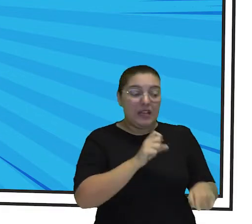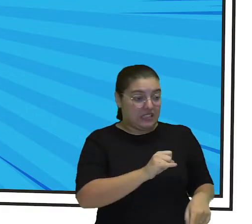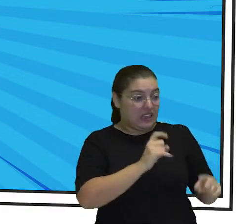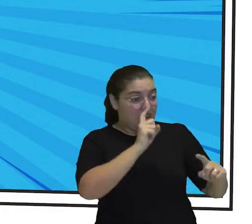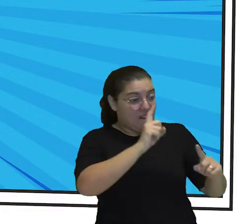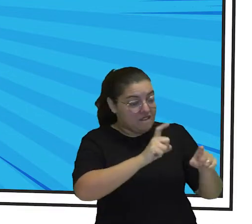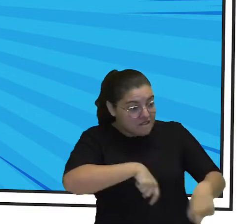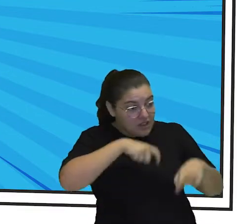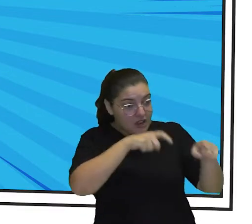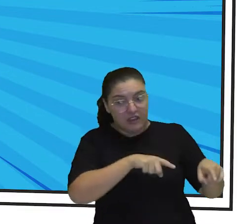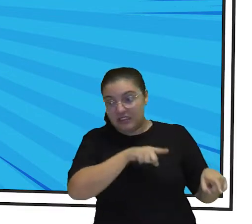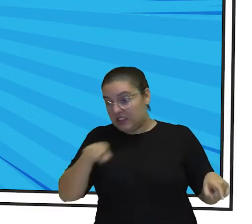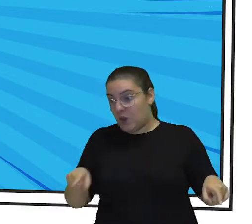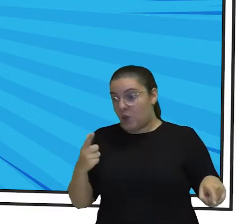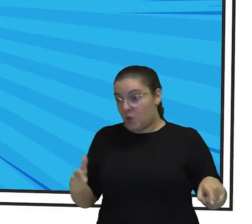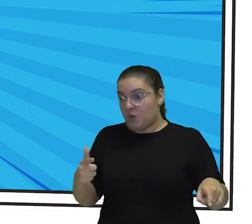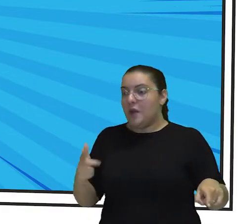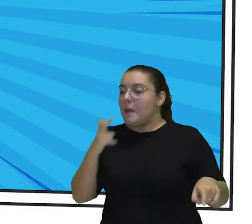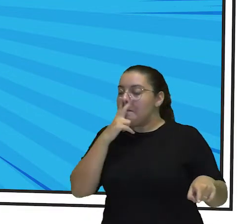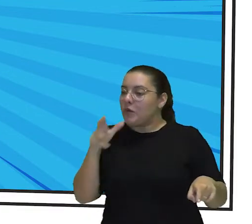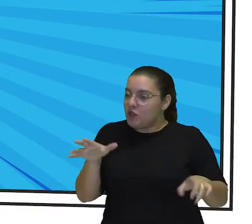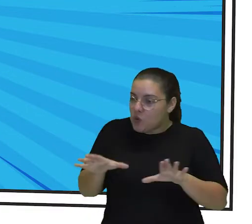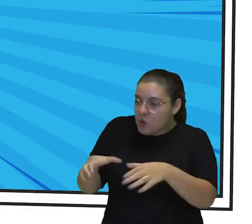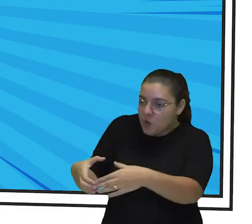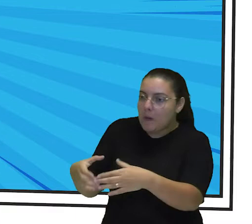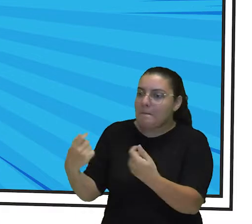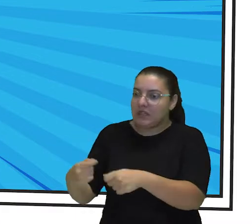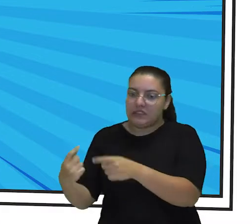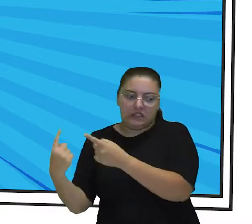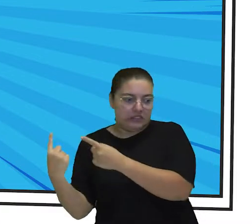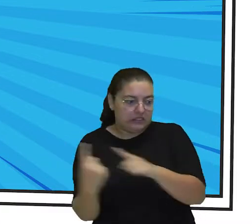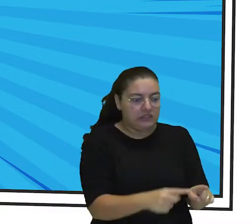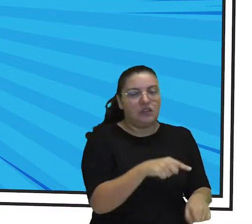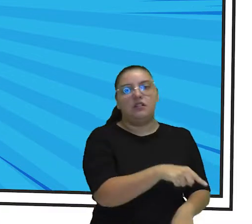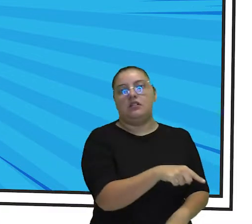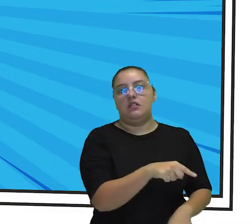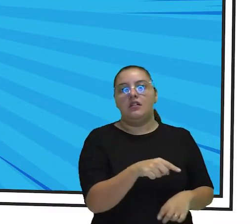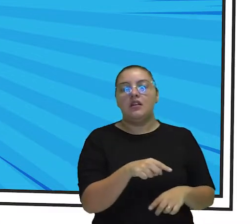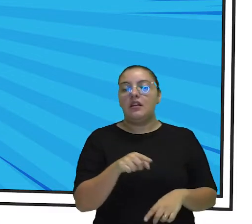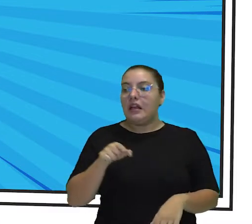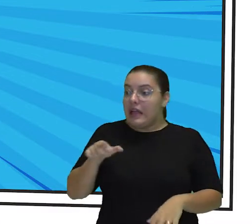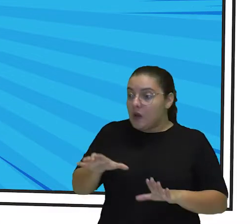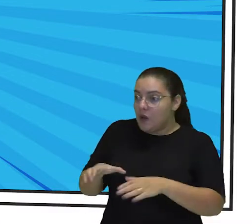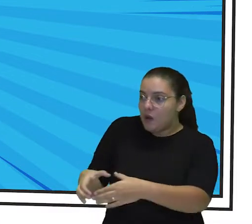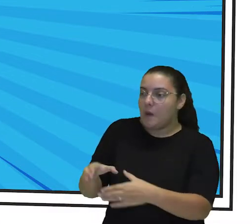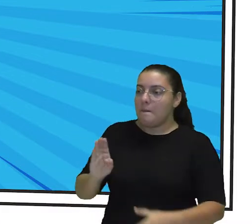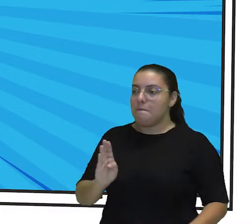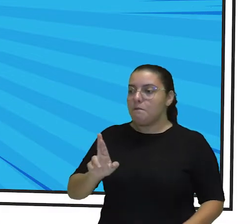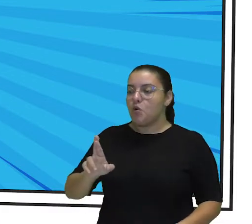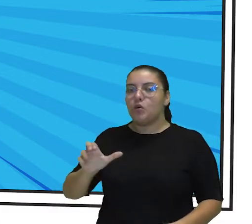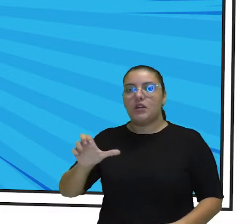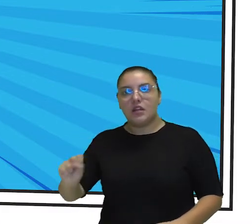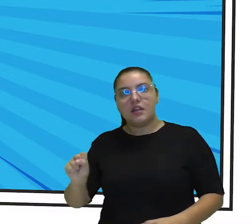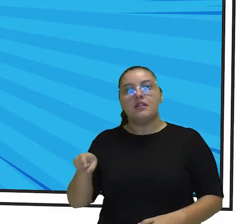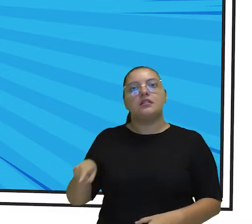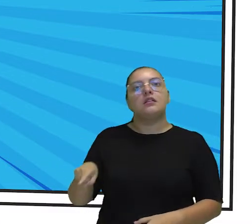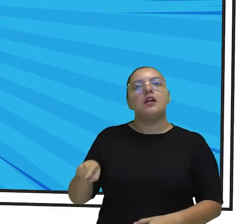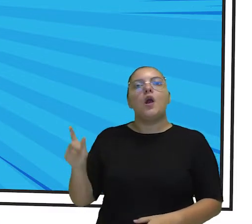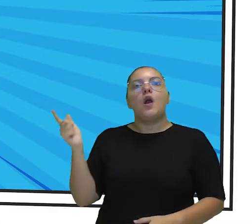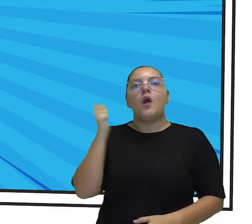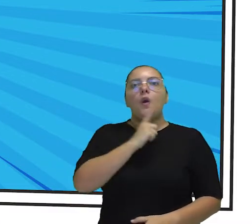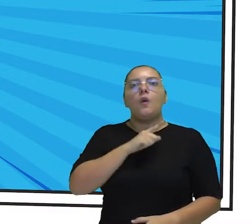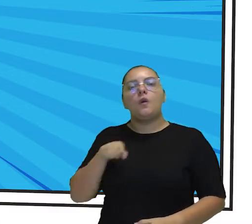feudalismo existe, a burguesia não existe. Então a burguesia diz, eu preciso existir. Então você vai notar que todas essas transformações que começam